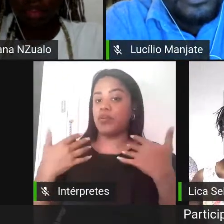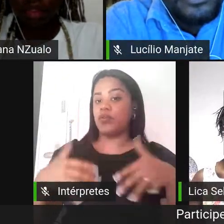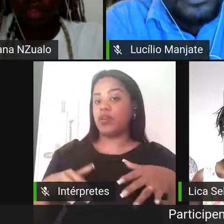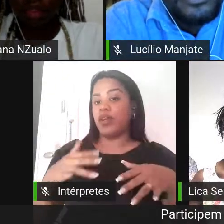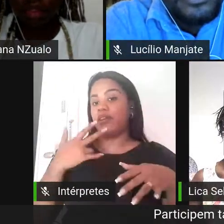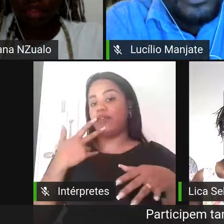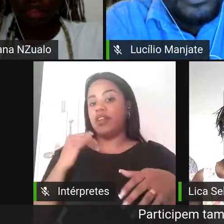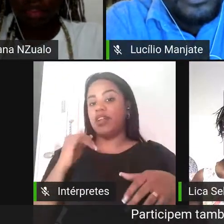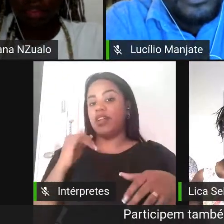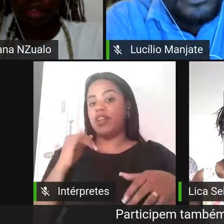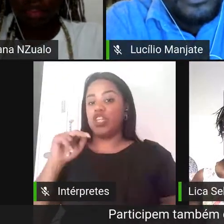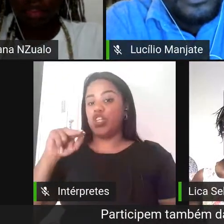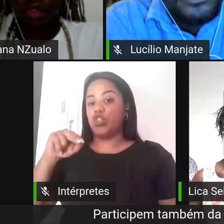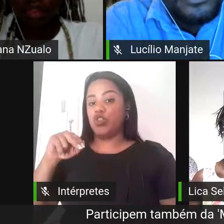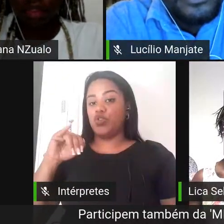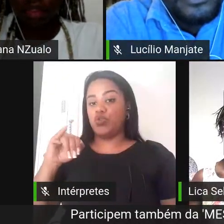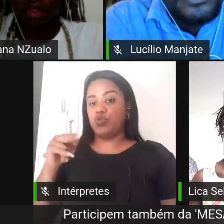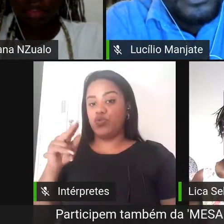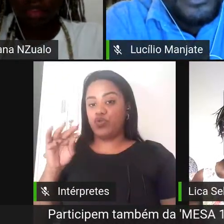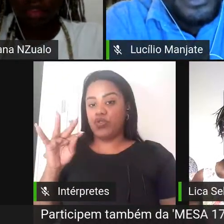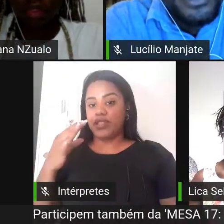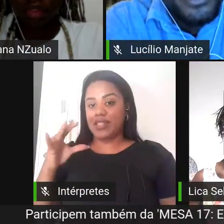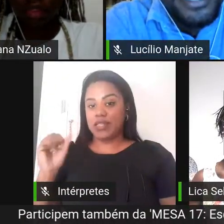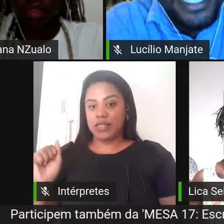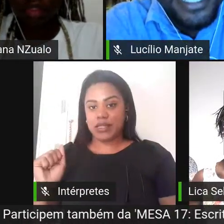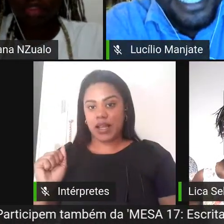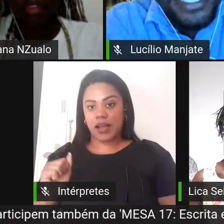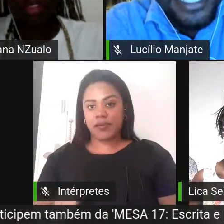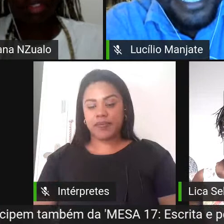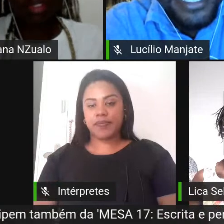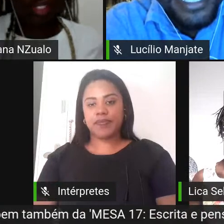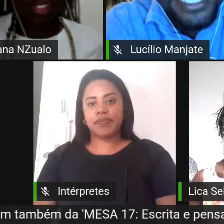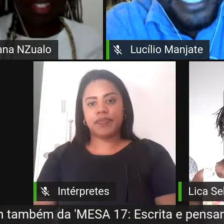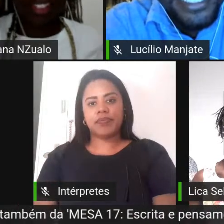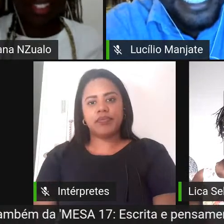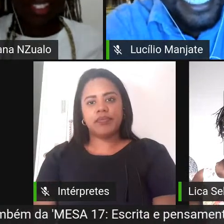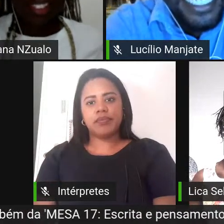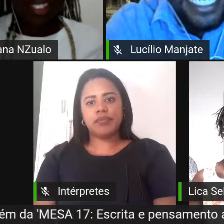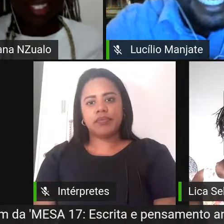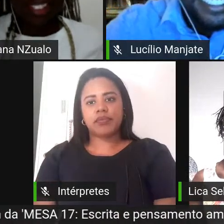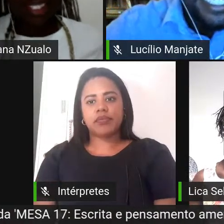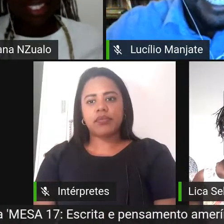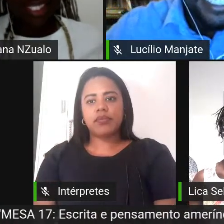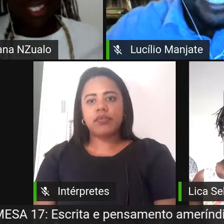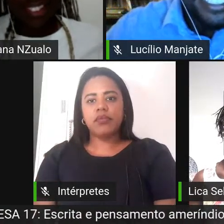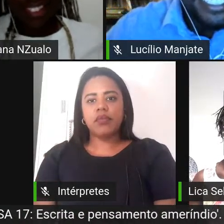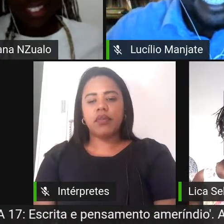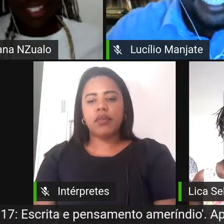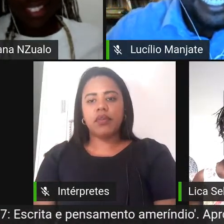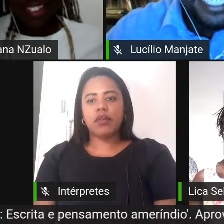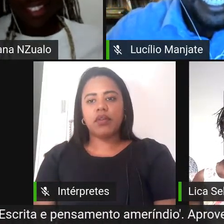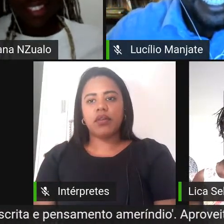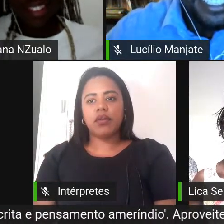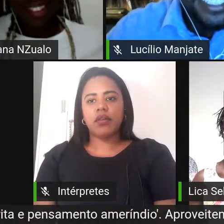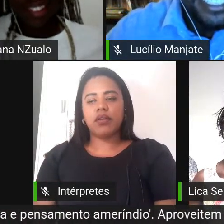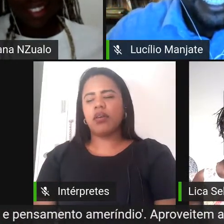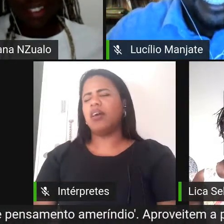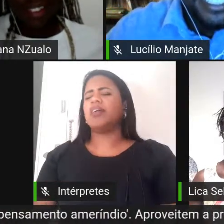mas limitaria nesses nomes. Sem problemas. E o Ascensio